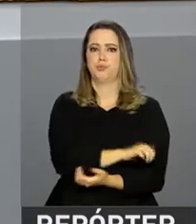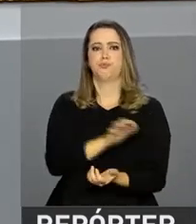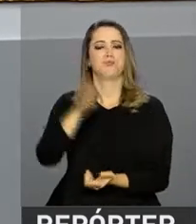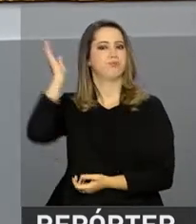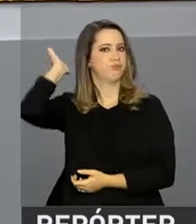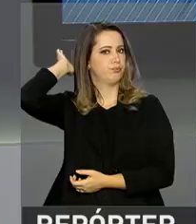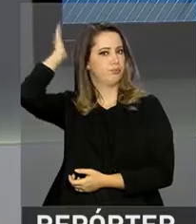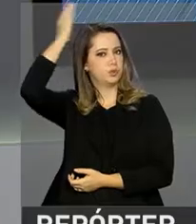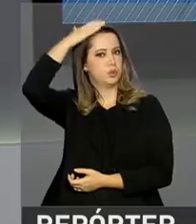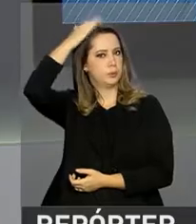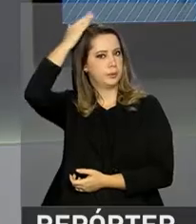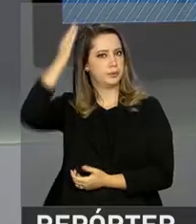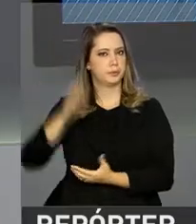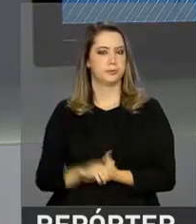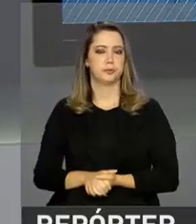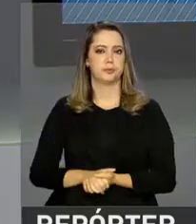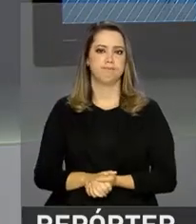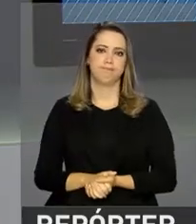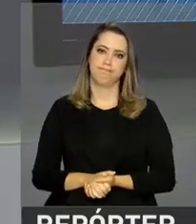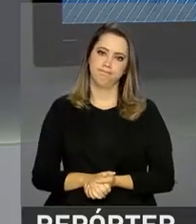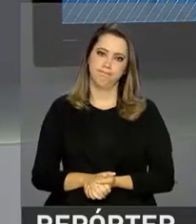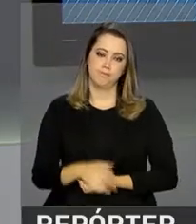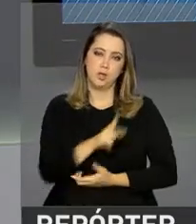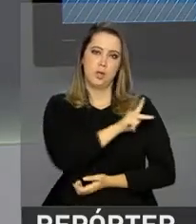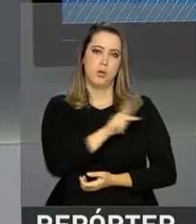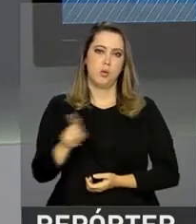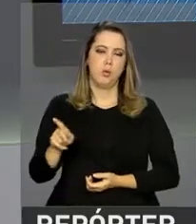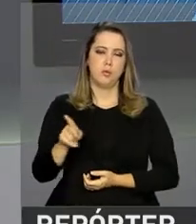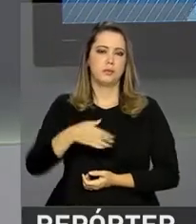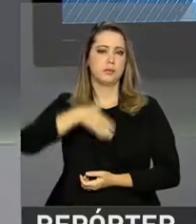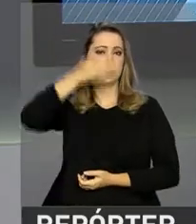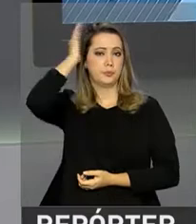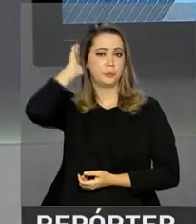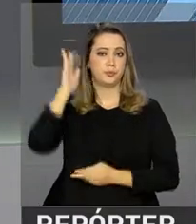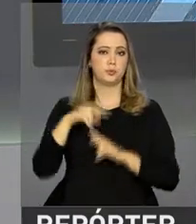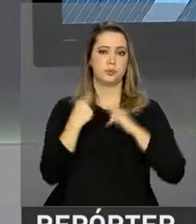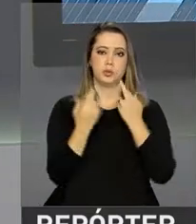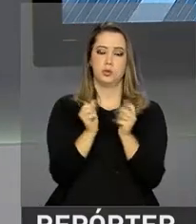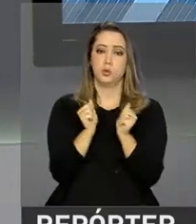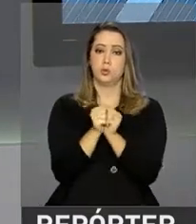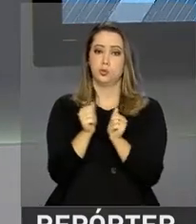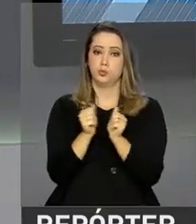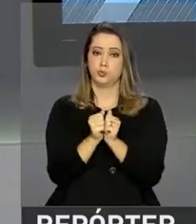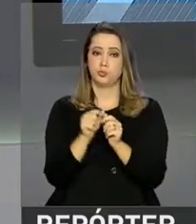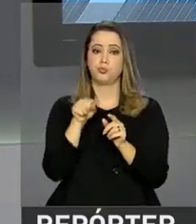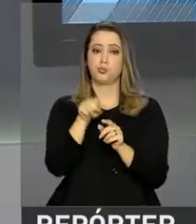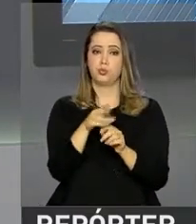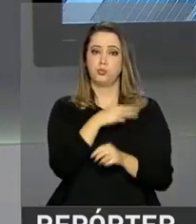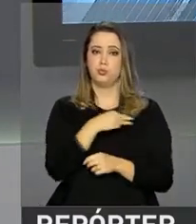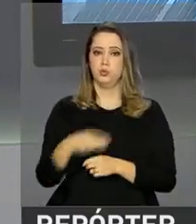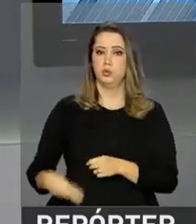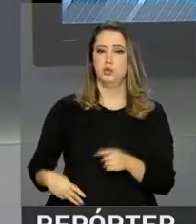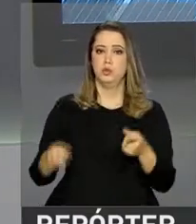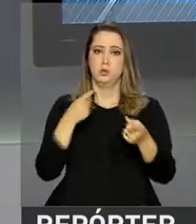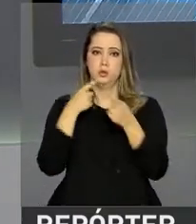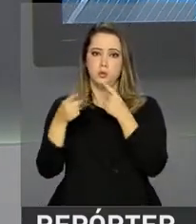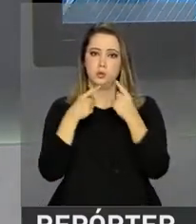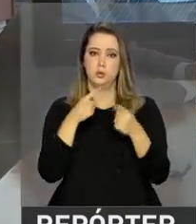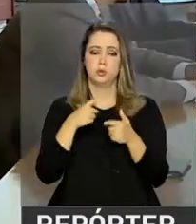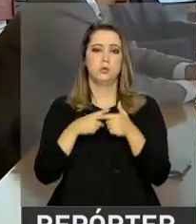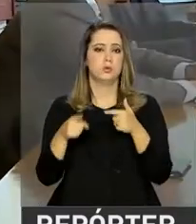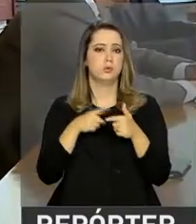paraná o presidente michel temer se reuniu no palácio da alvorada com ministros para discutir a situação